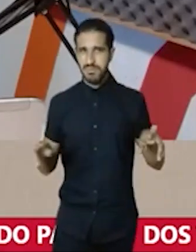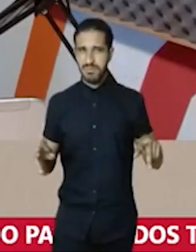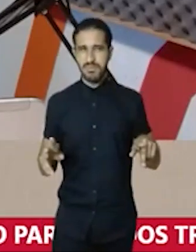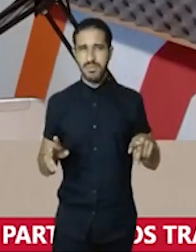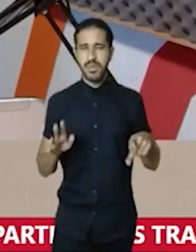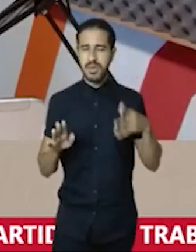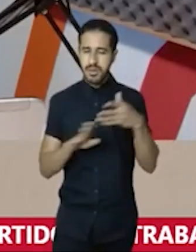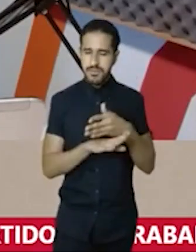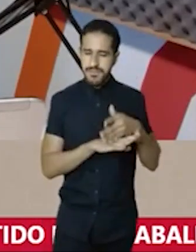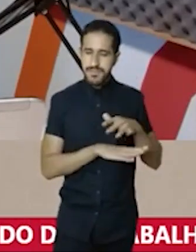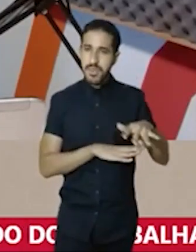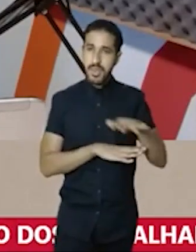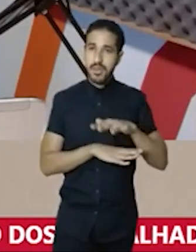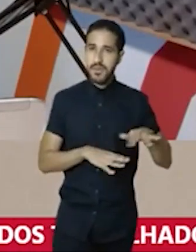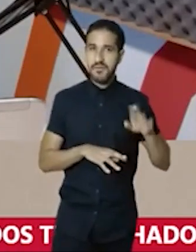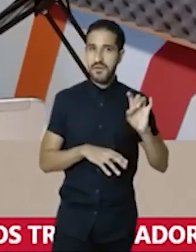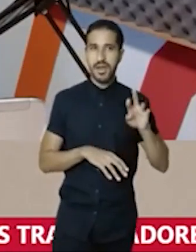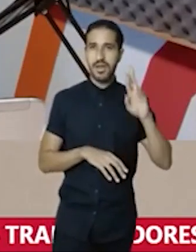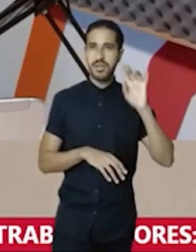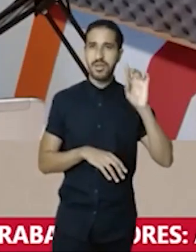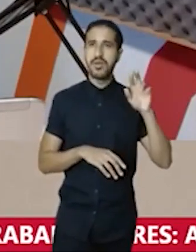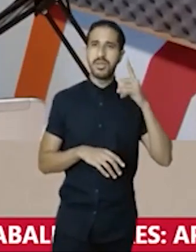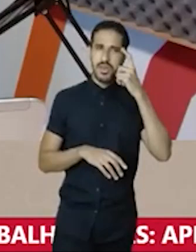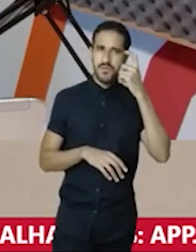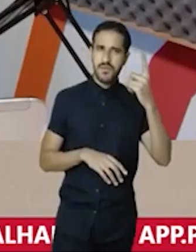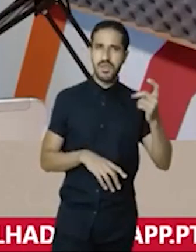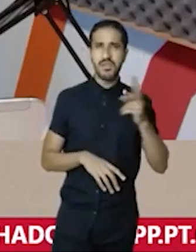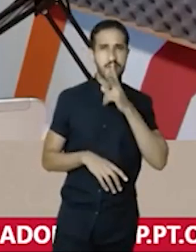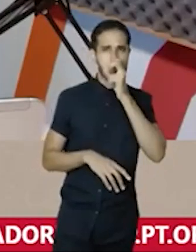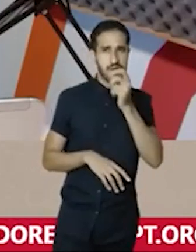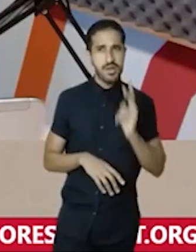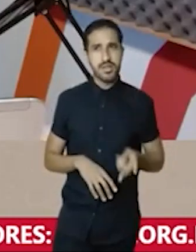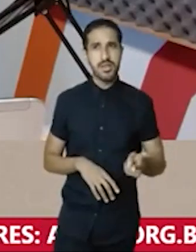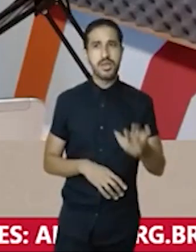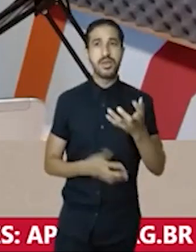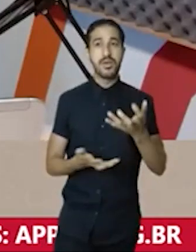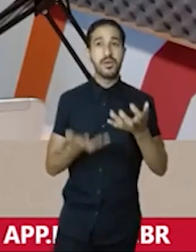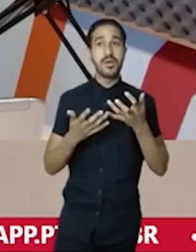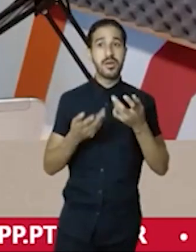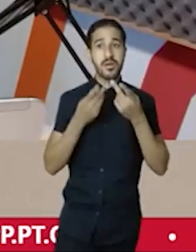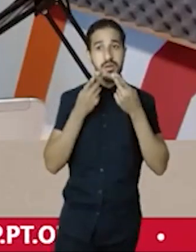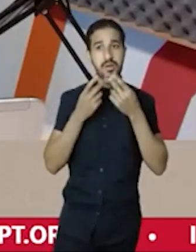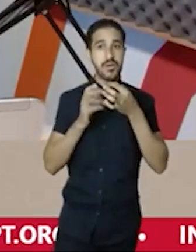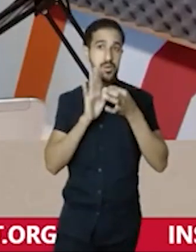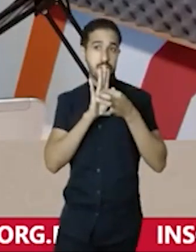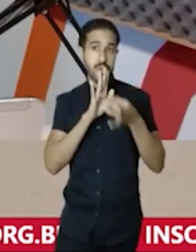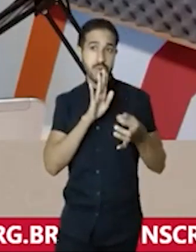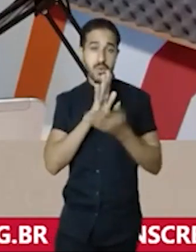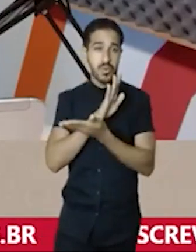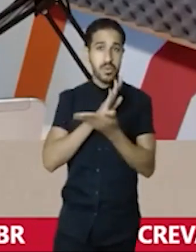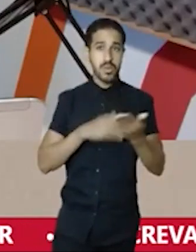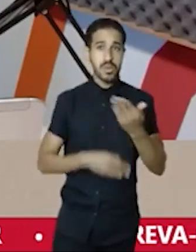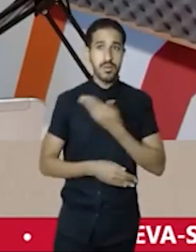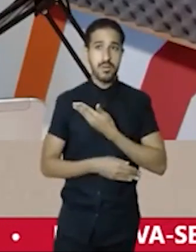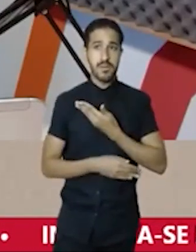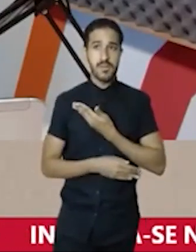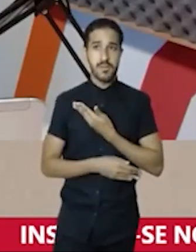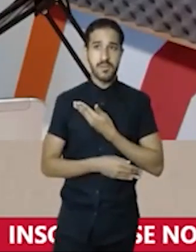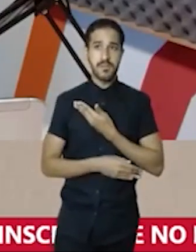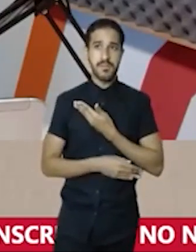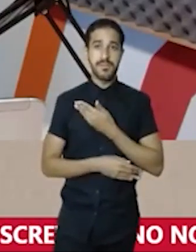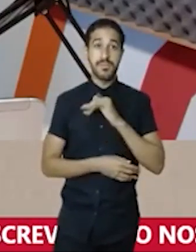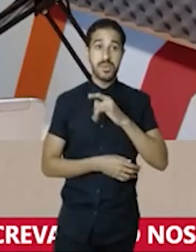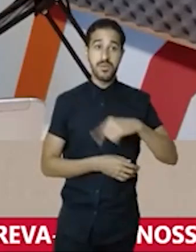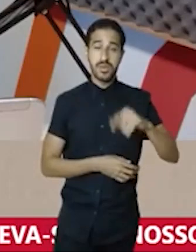esses espaços, né? Há uma violência constante. Eu queria, inclusive, sugerir para as companheiras, quem